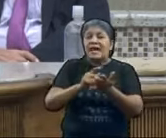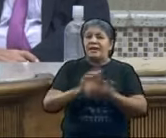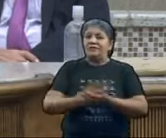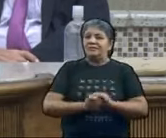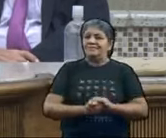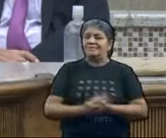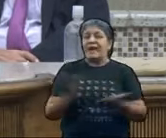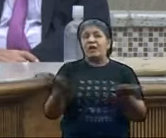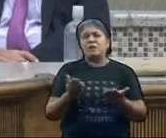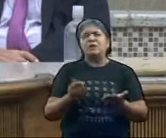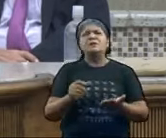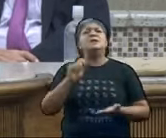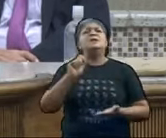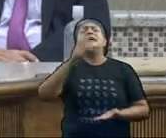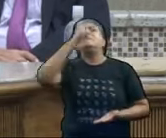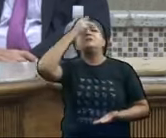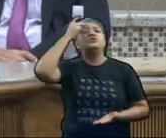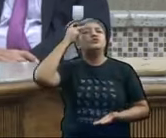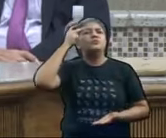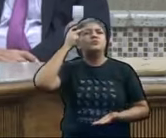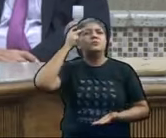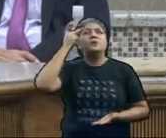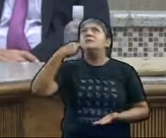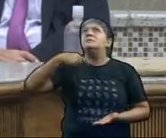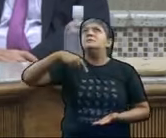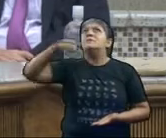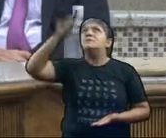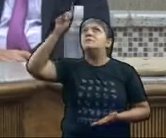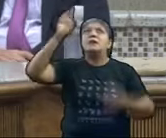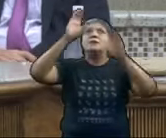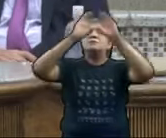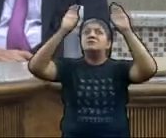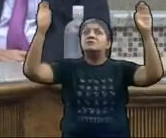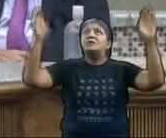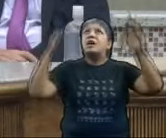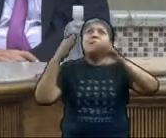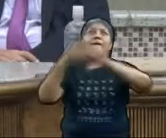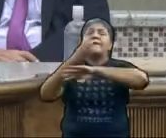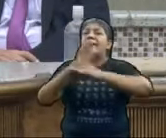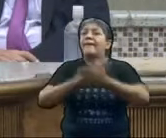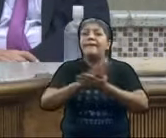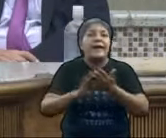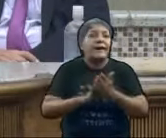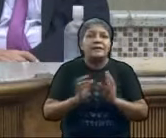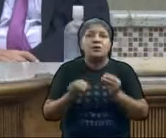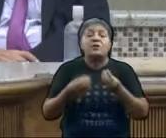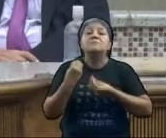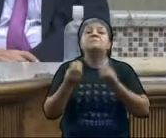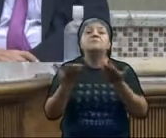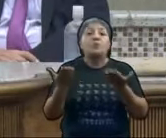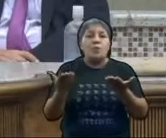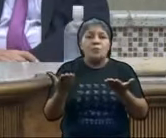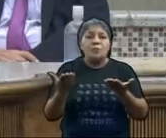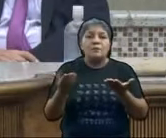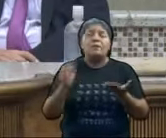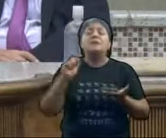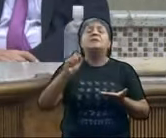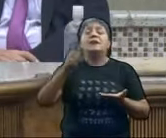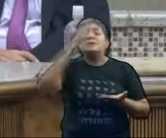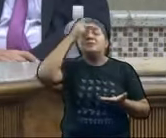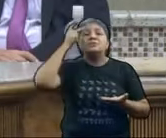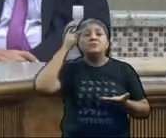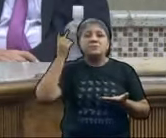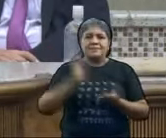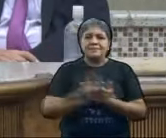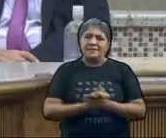nesses céus de Deus, ou quem não entrará nesses céus de Deus, ou nesta morada eterna, está em